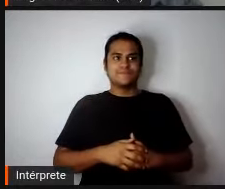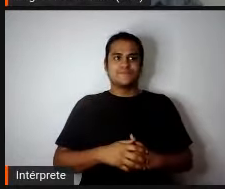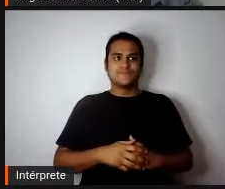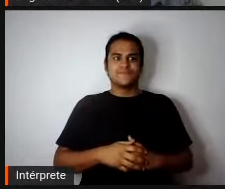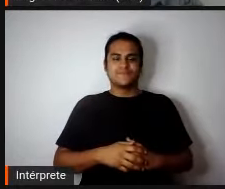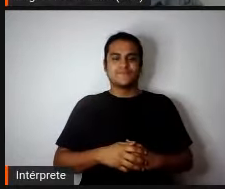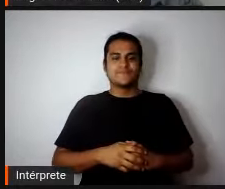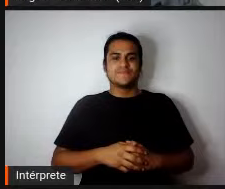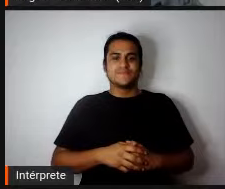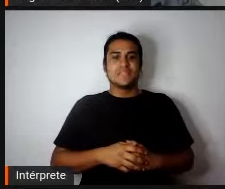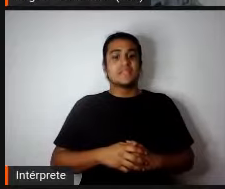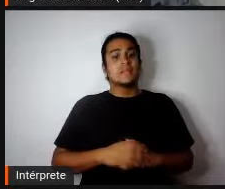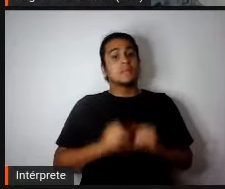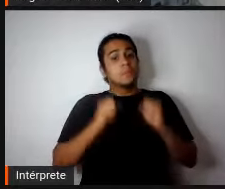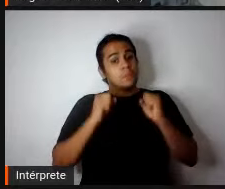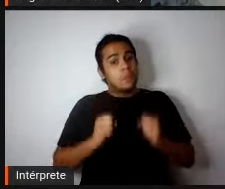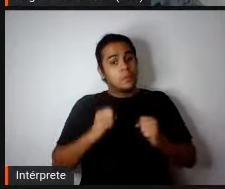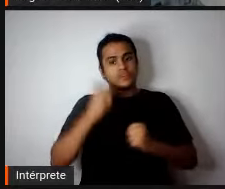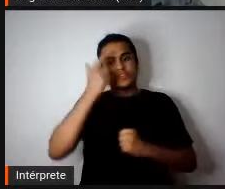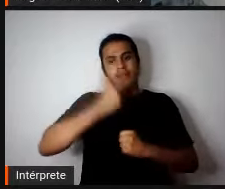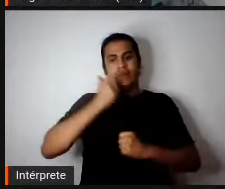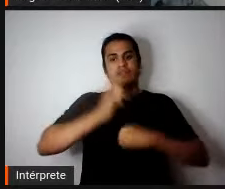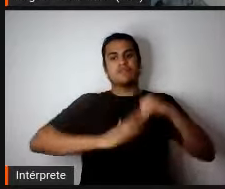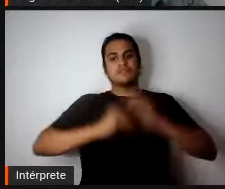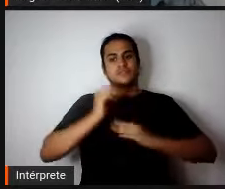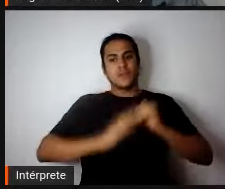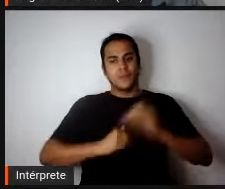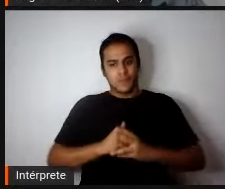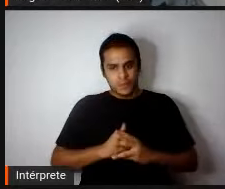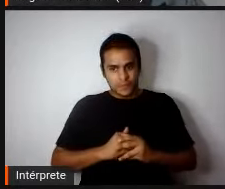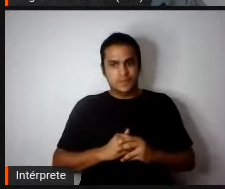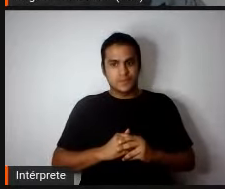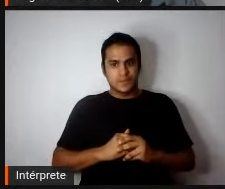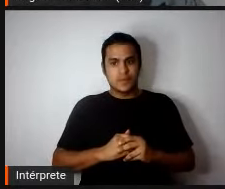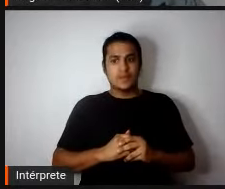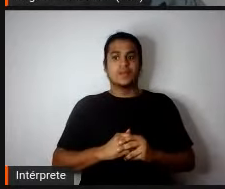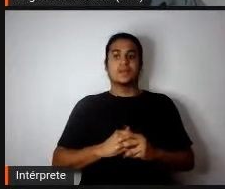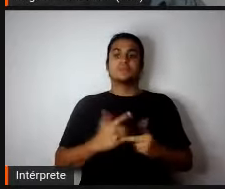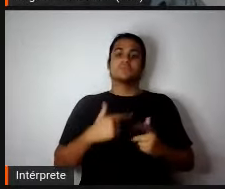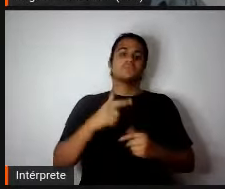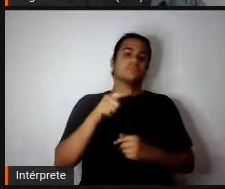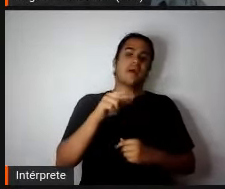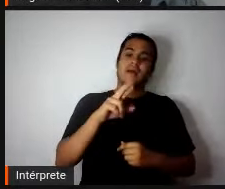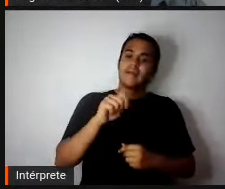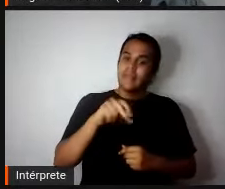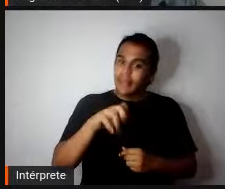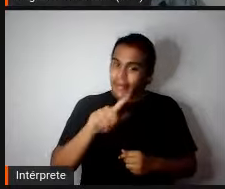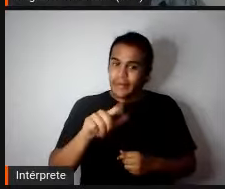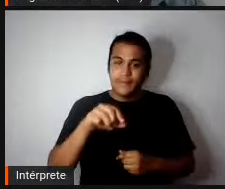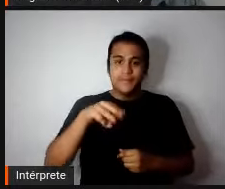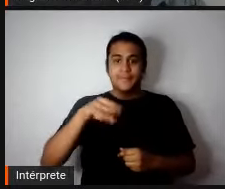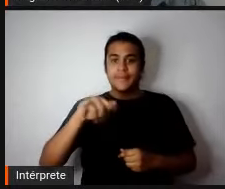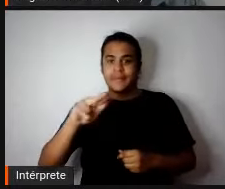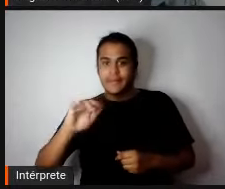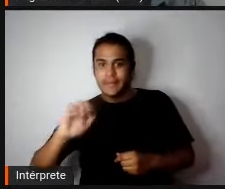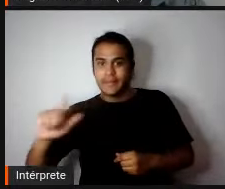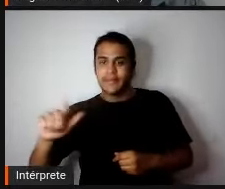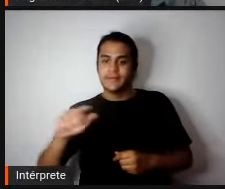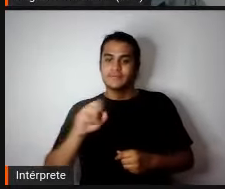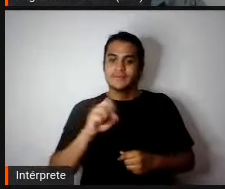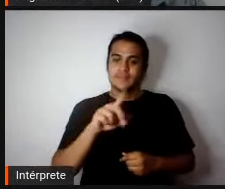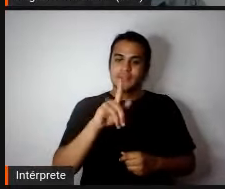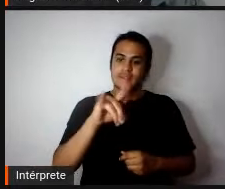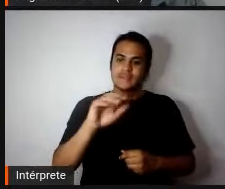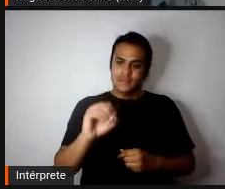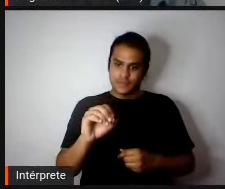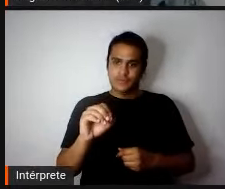talvez seja a nossa função, não, Raquel, Burg, Miguel, eu. O que eu gostei é que as